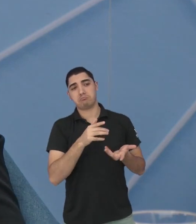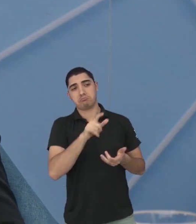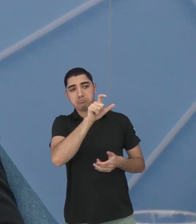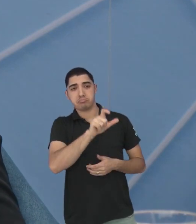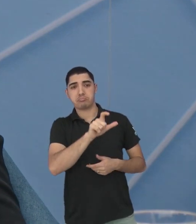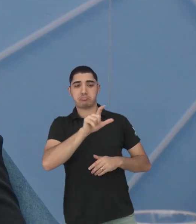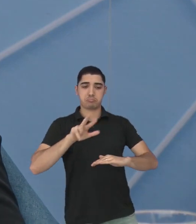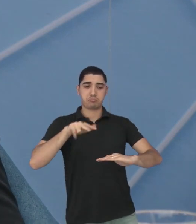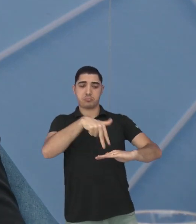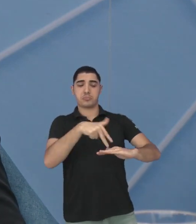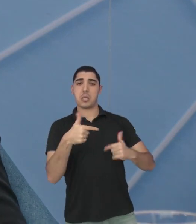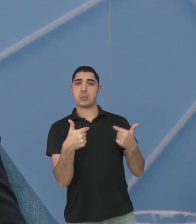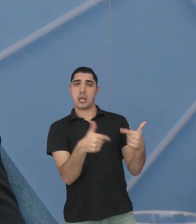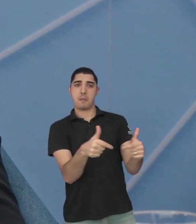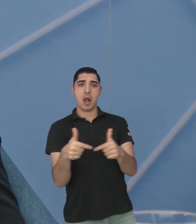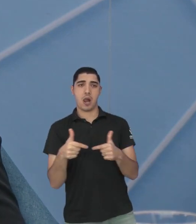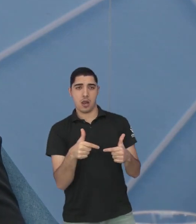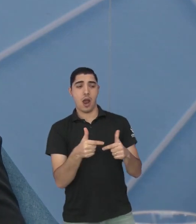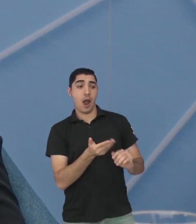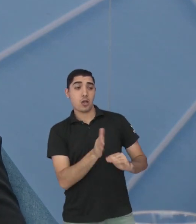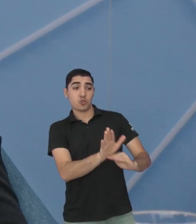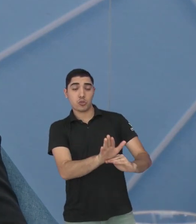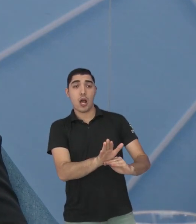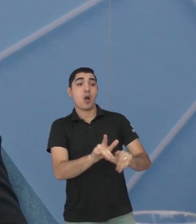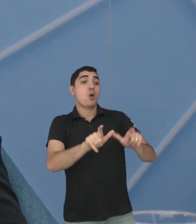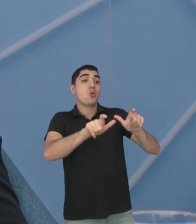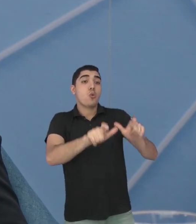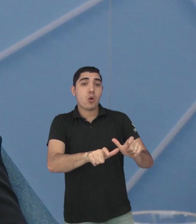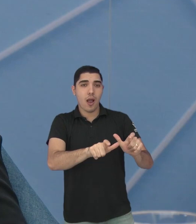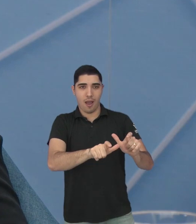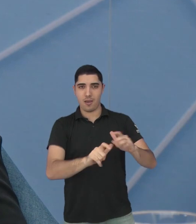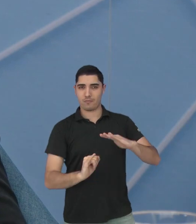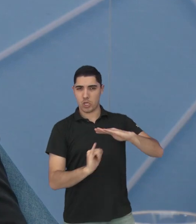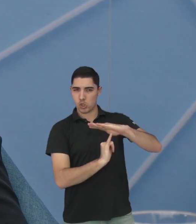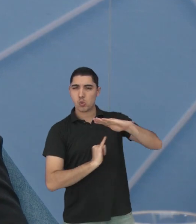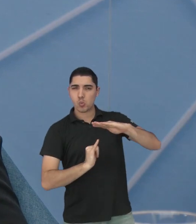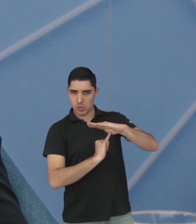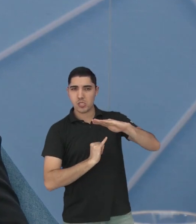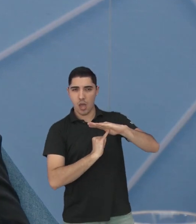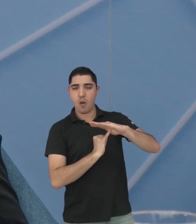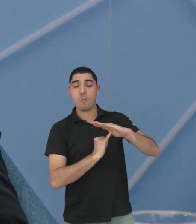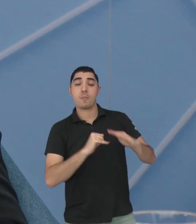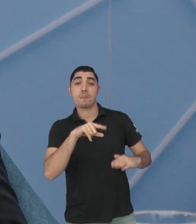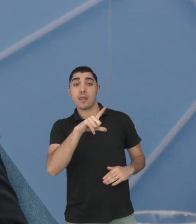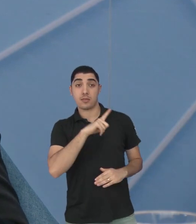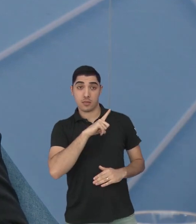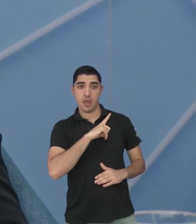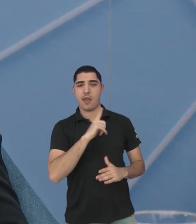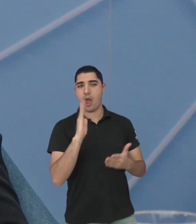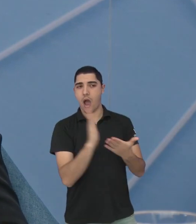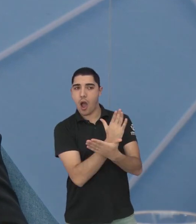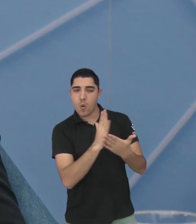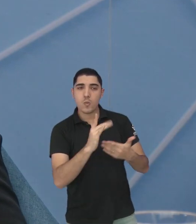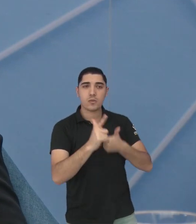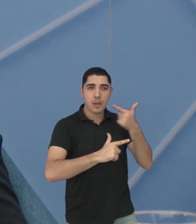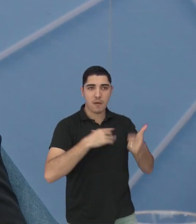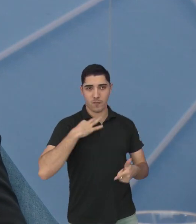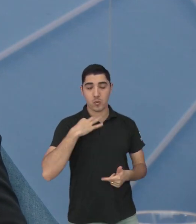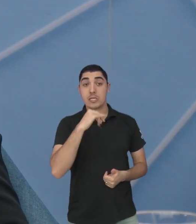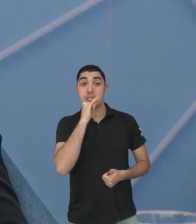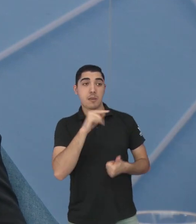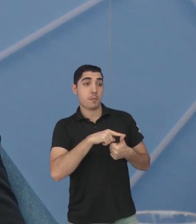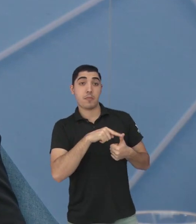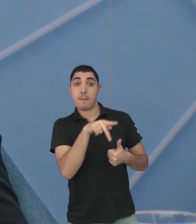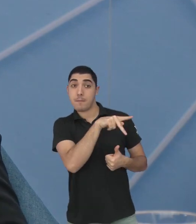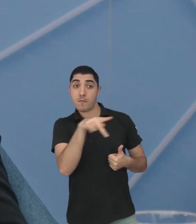realizar uma atividade, muitas vezes direcionada, né? Na instituição, nós já temos, né, alguns trabalhos voluntários. A gente teve